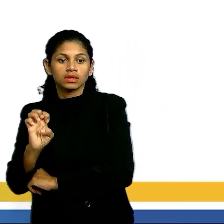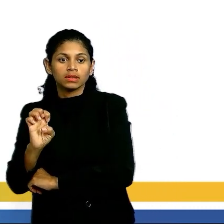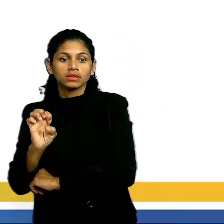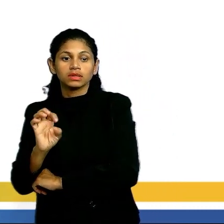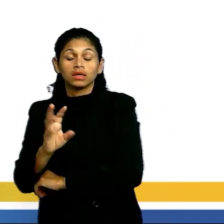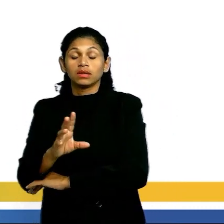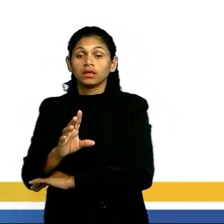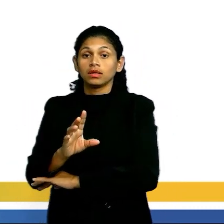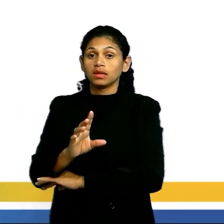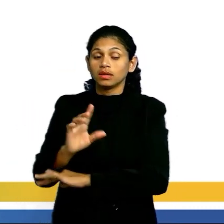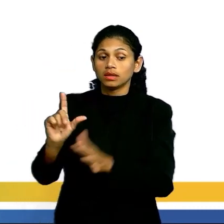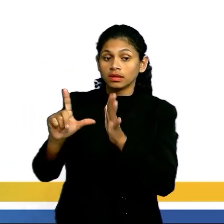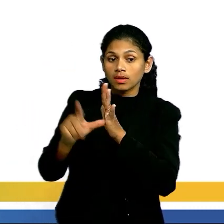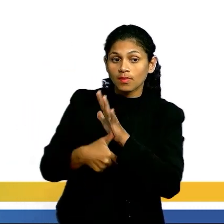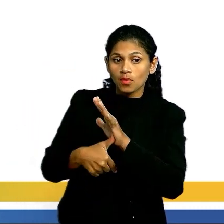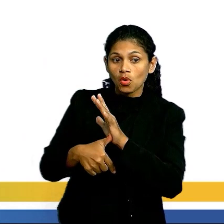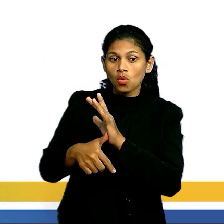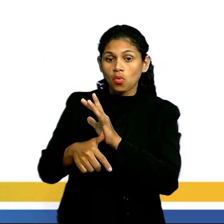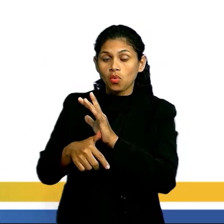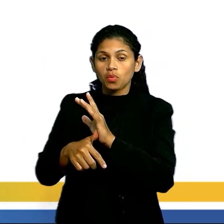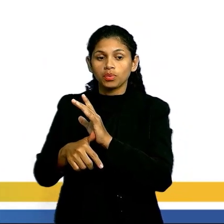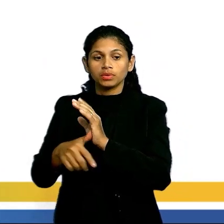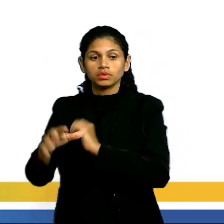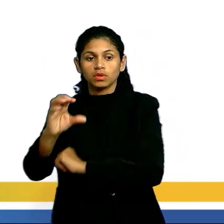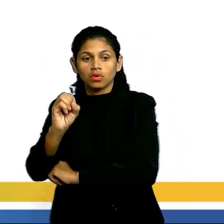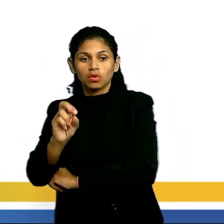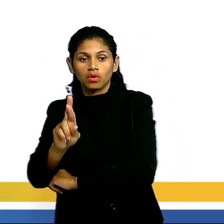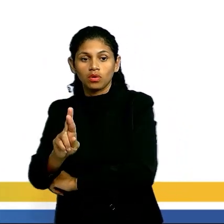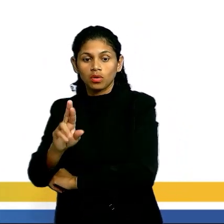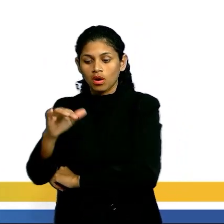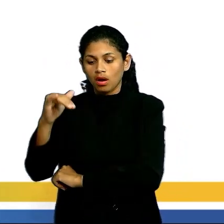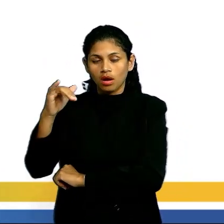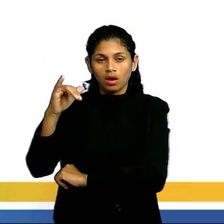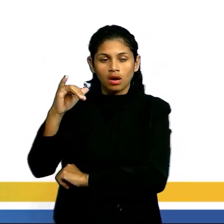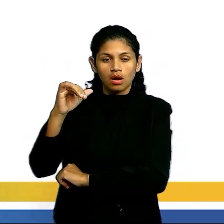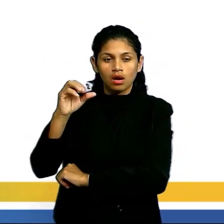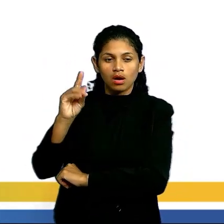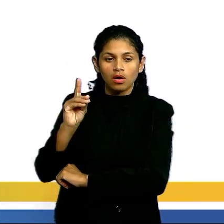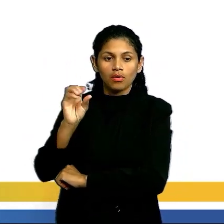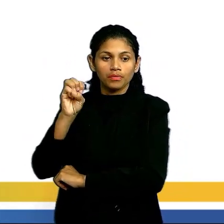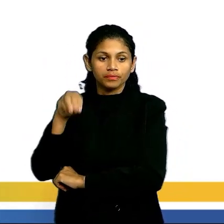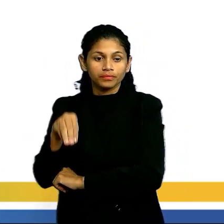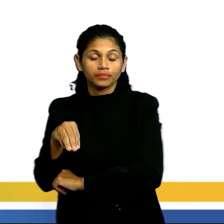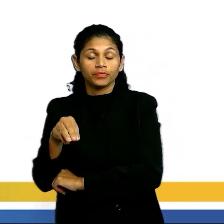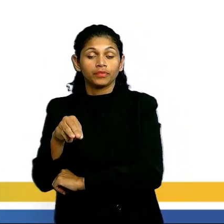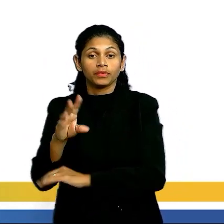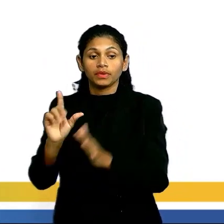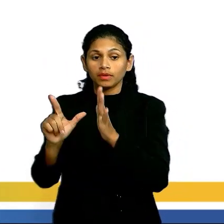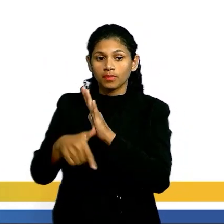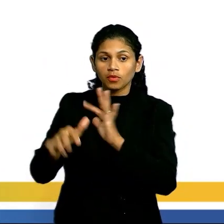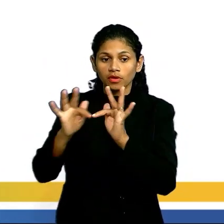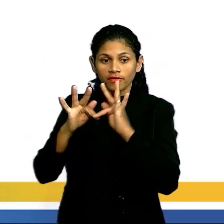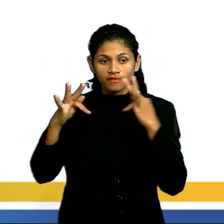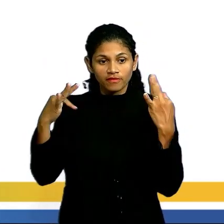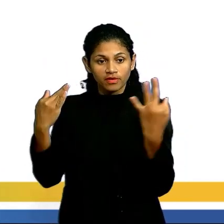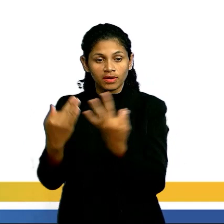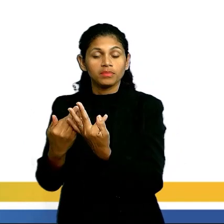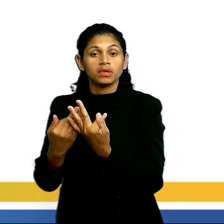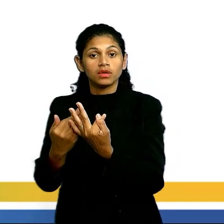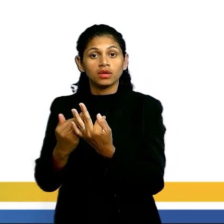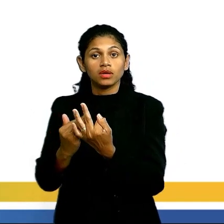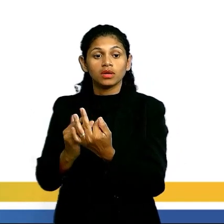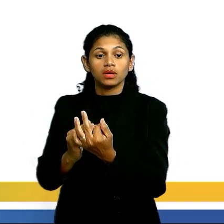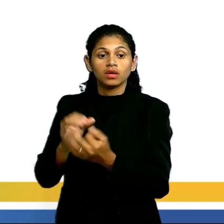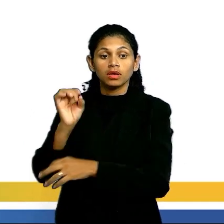carnívora, seguido da família Canidae, né? A família aí dos cães. Depois temos o gênero Canis e depois